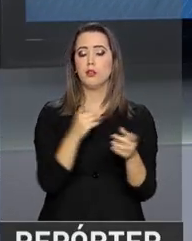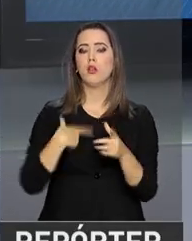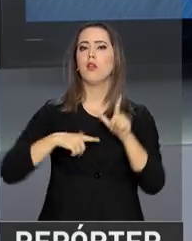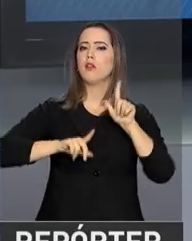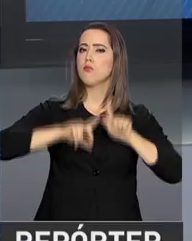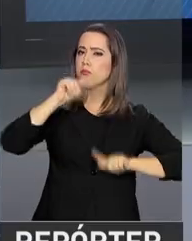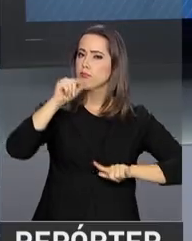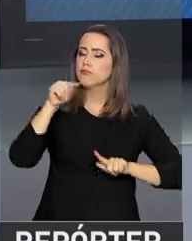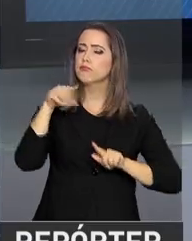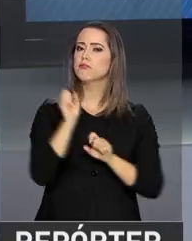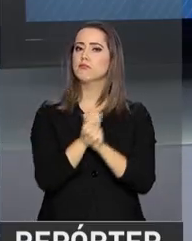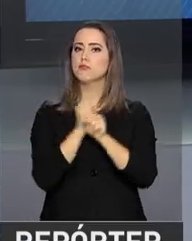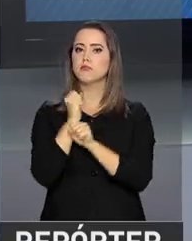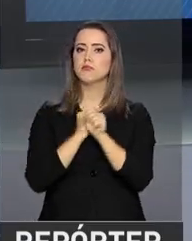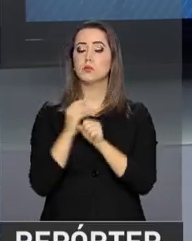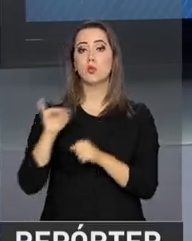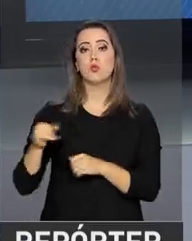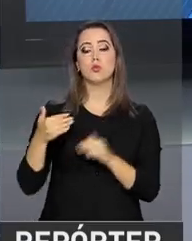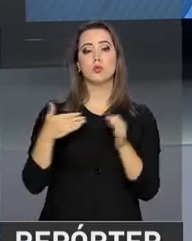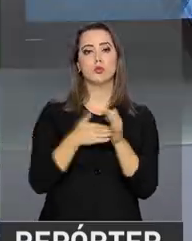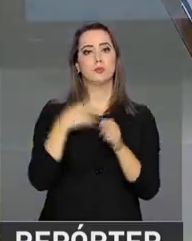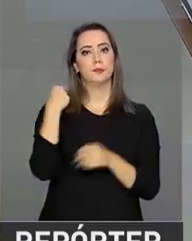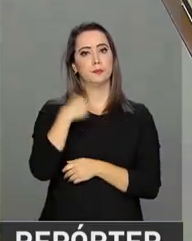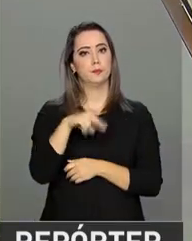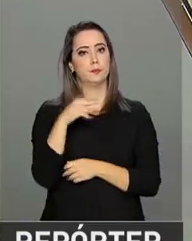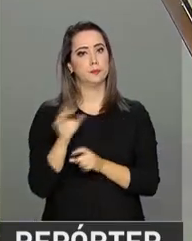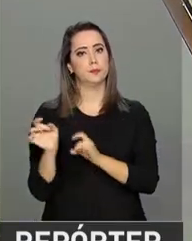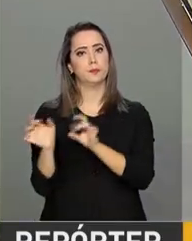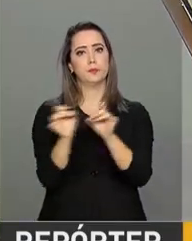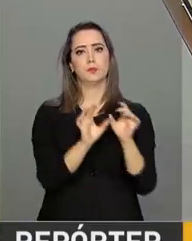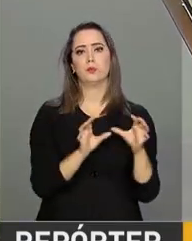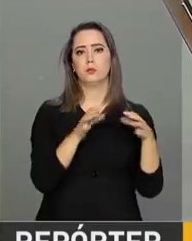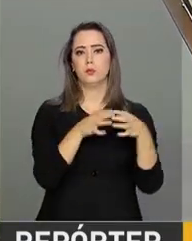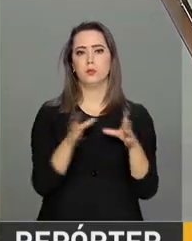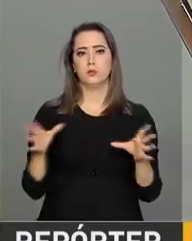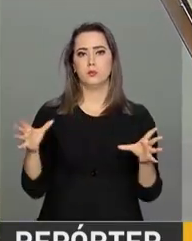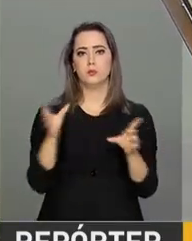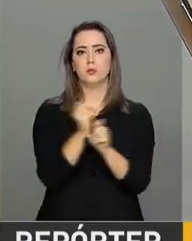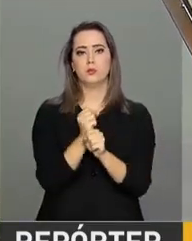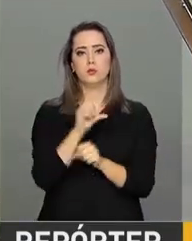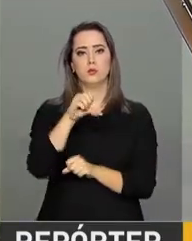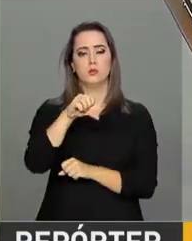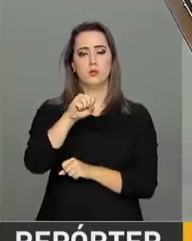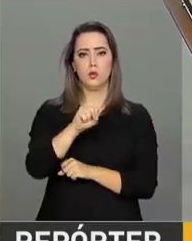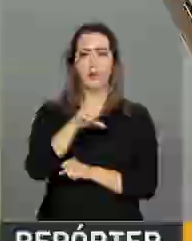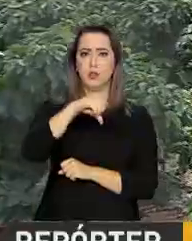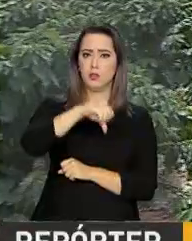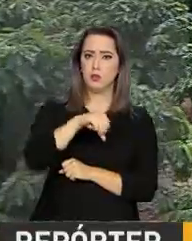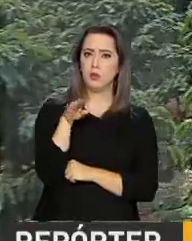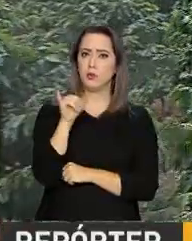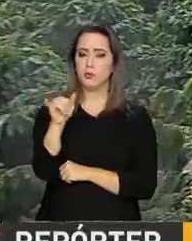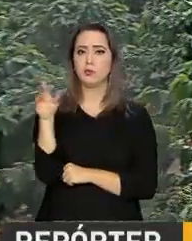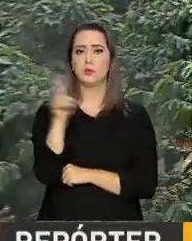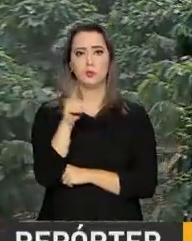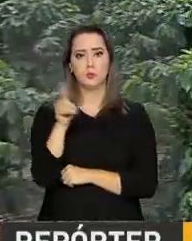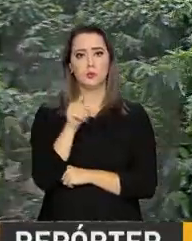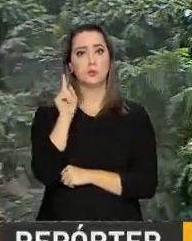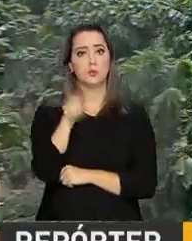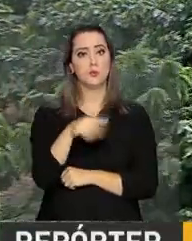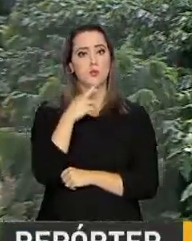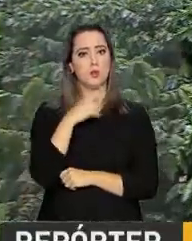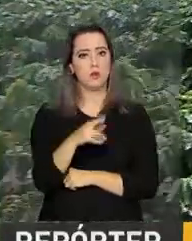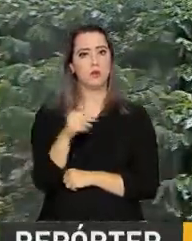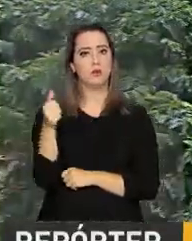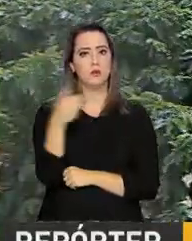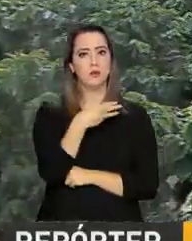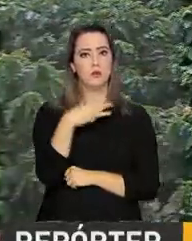recorde neste ano de janeiro a novembro as exportações do setor somaram 89 bilhões de dólares